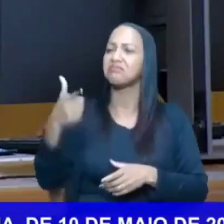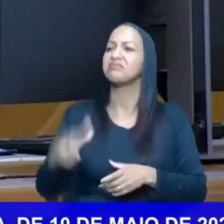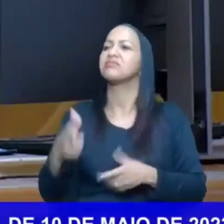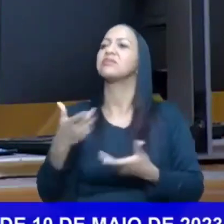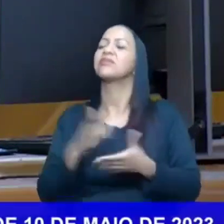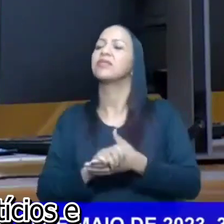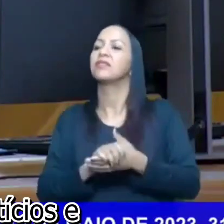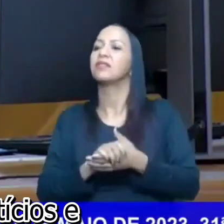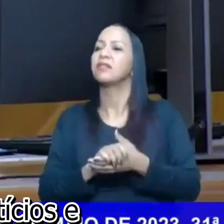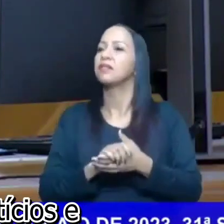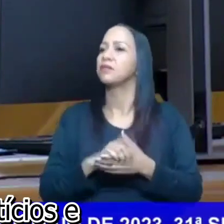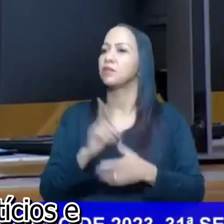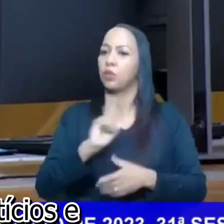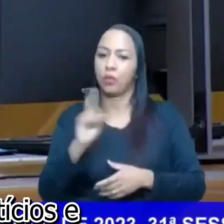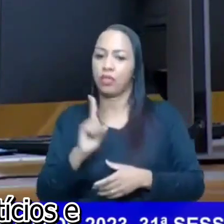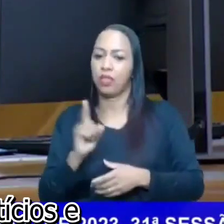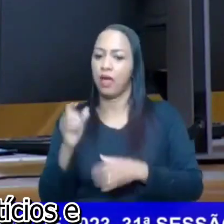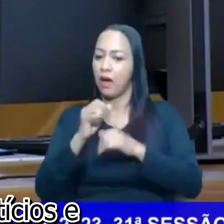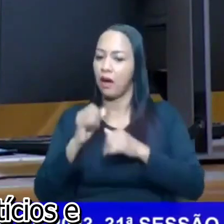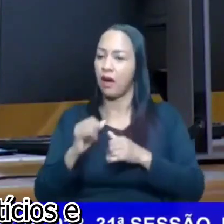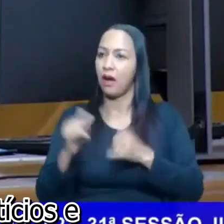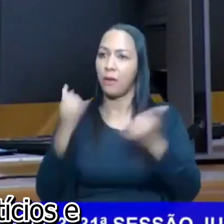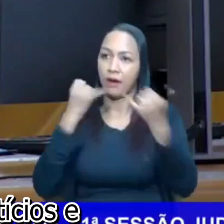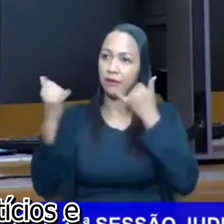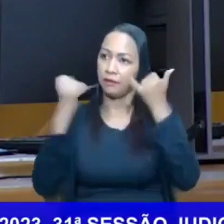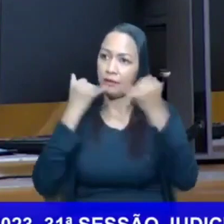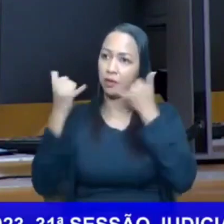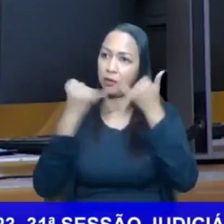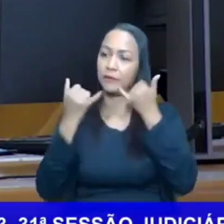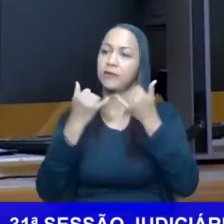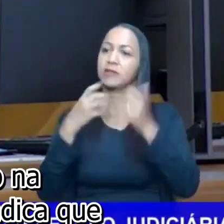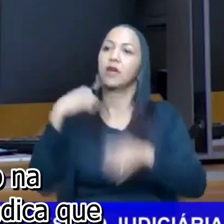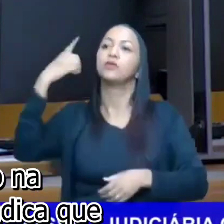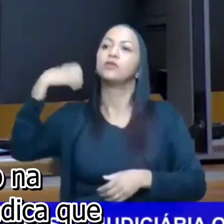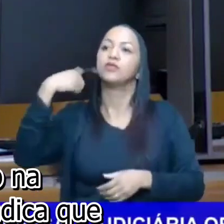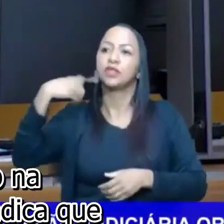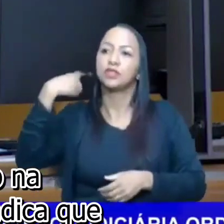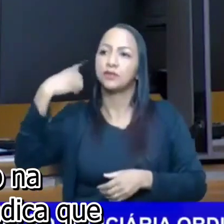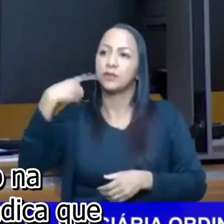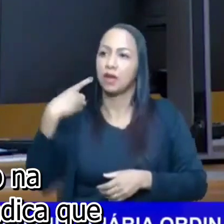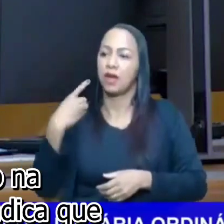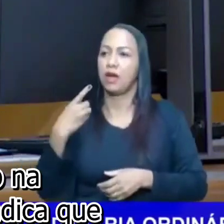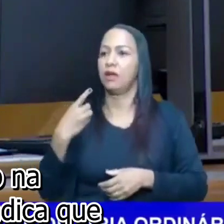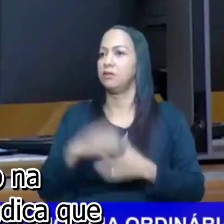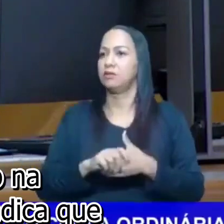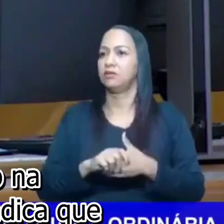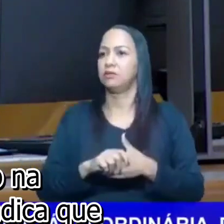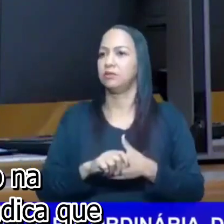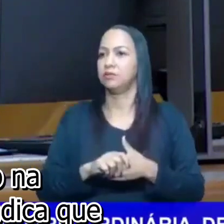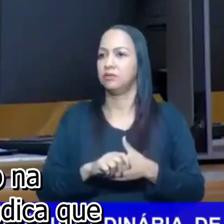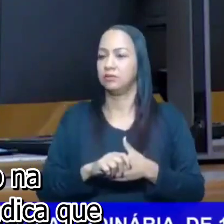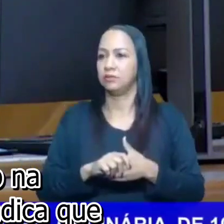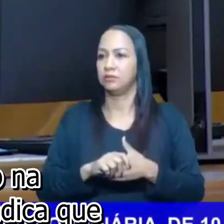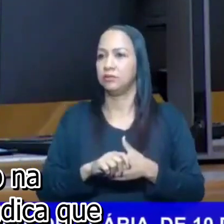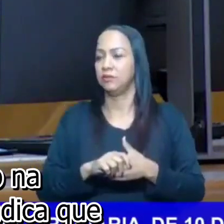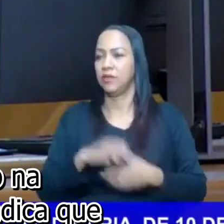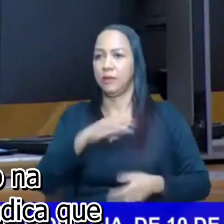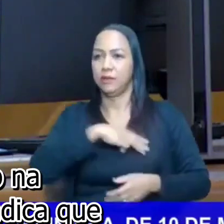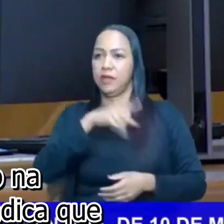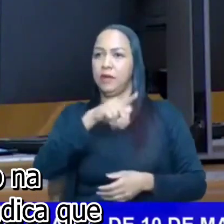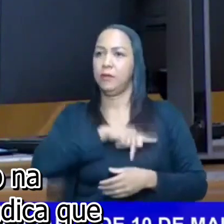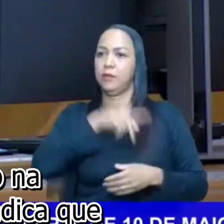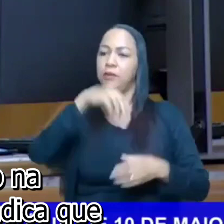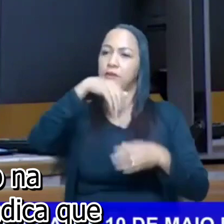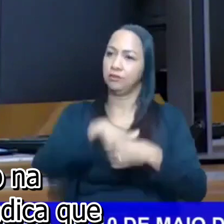o não registro de serviços advocatícios e serviços contábeis. Eu indico, na manifestação, o Ministério Público Eleitoral